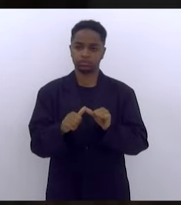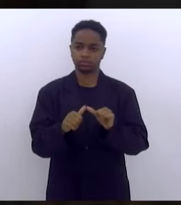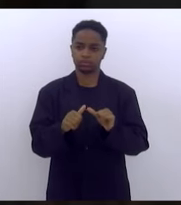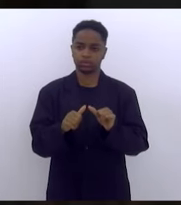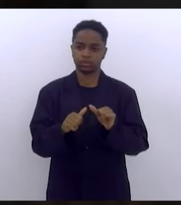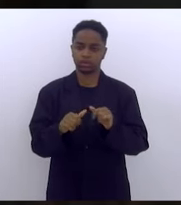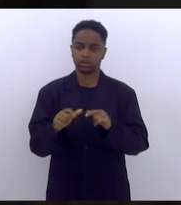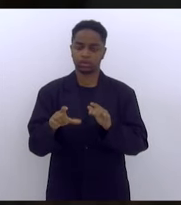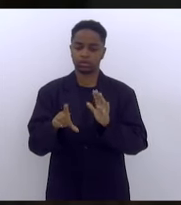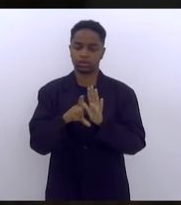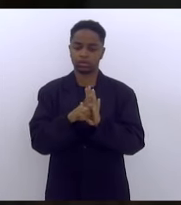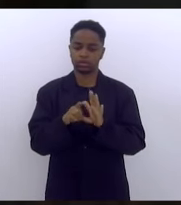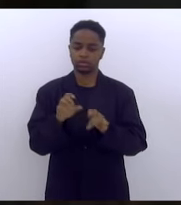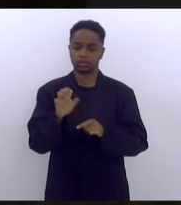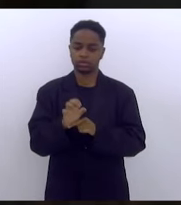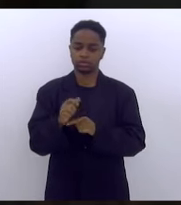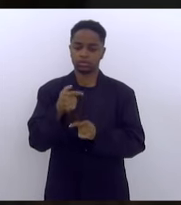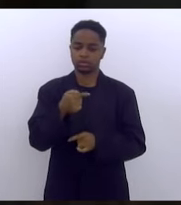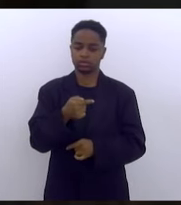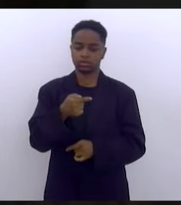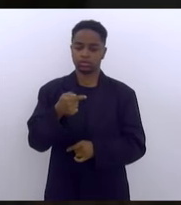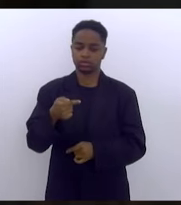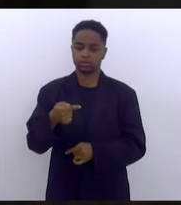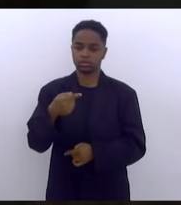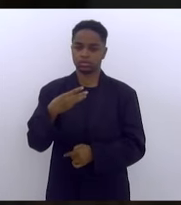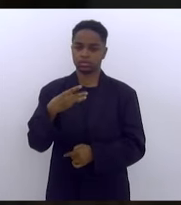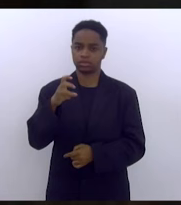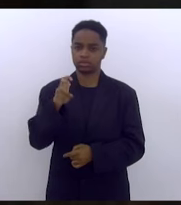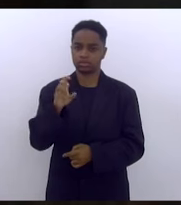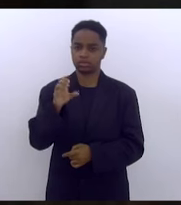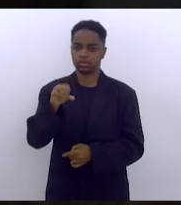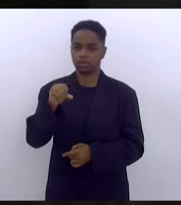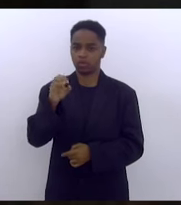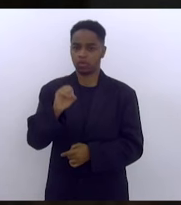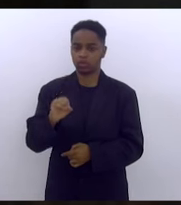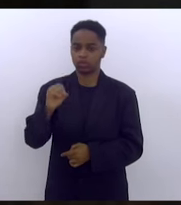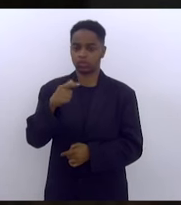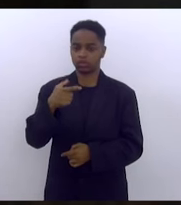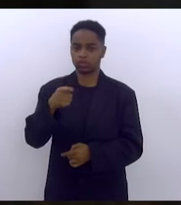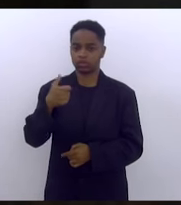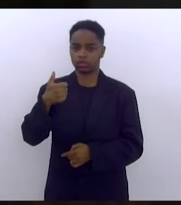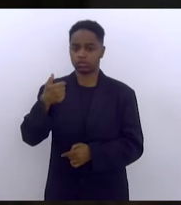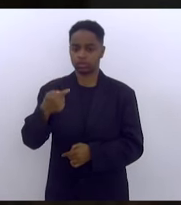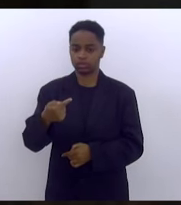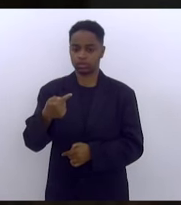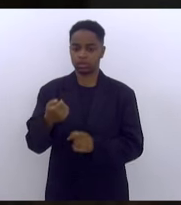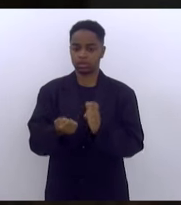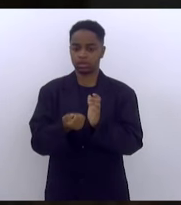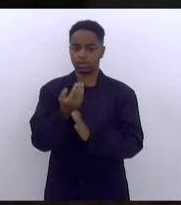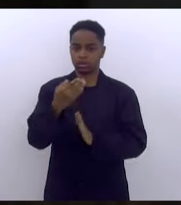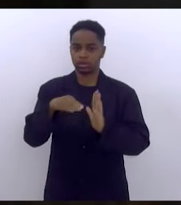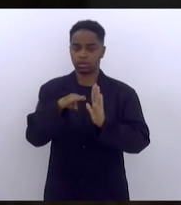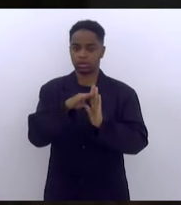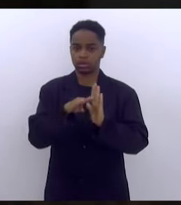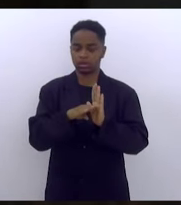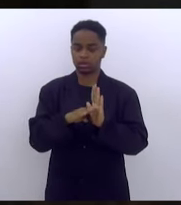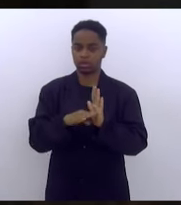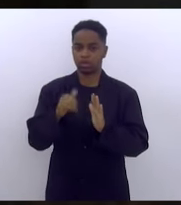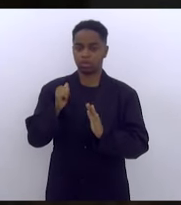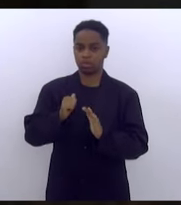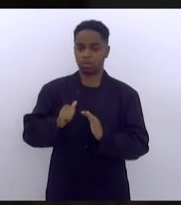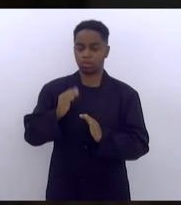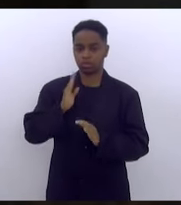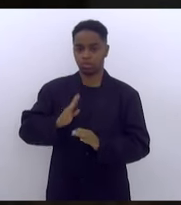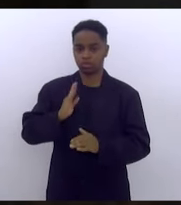pela lei estadual 7.735, de 9 de outubro de 2017, que institui o programa de Bolsa Atleta no âmbito